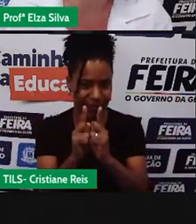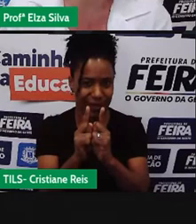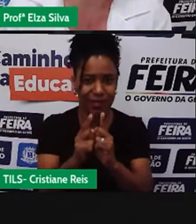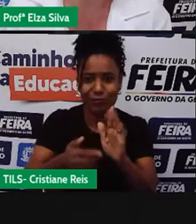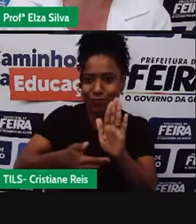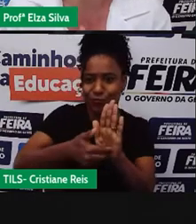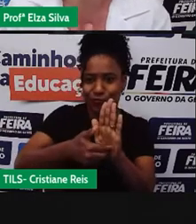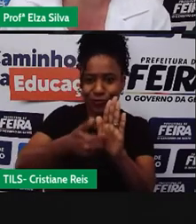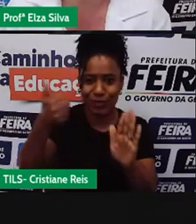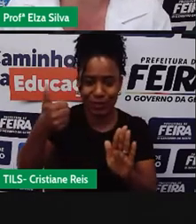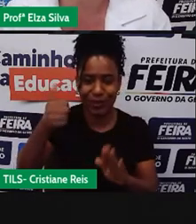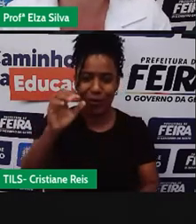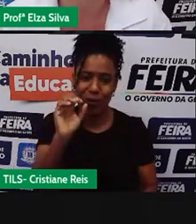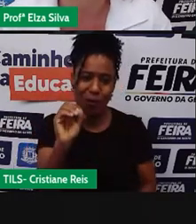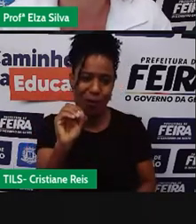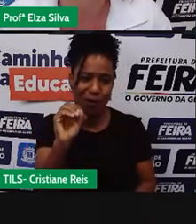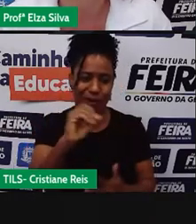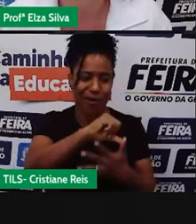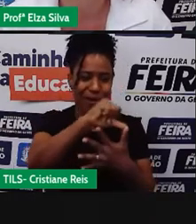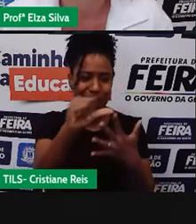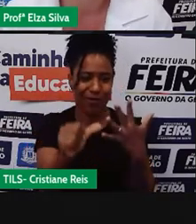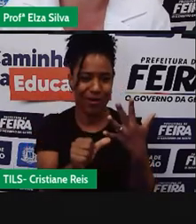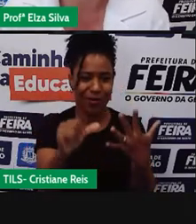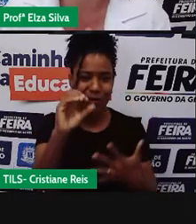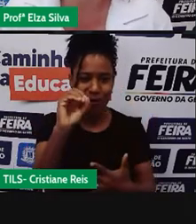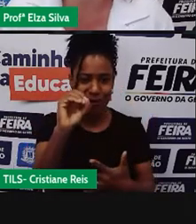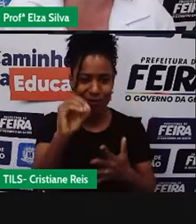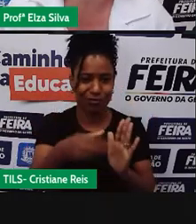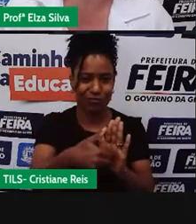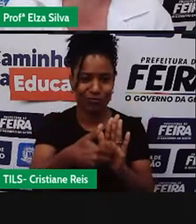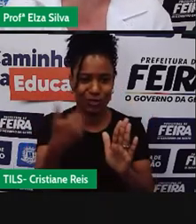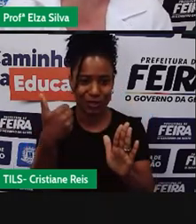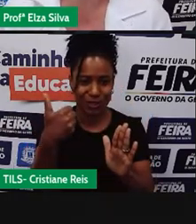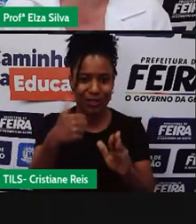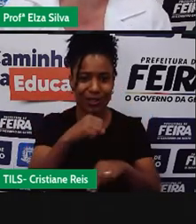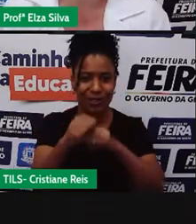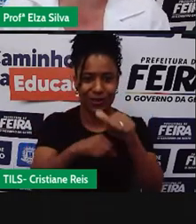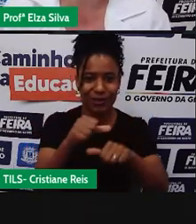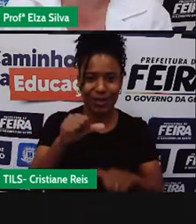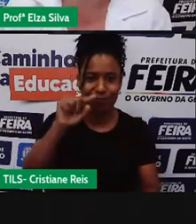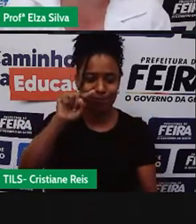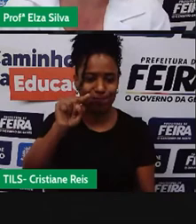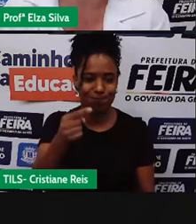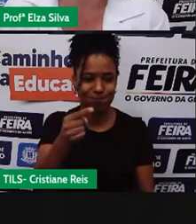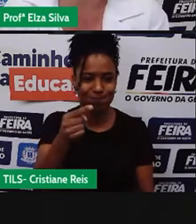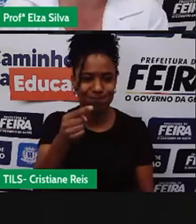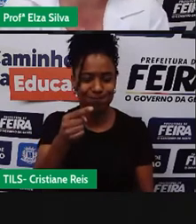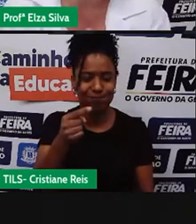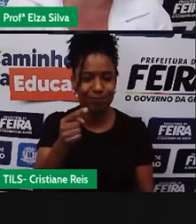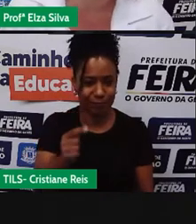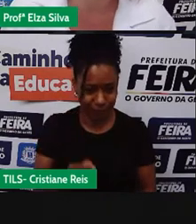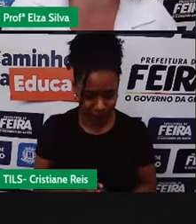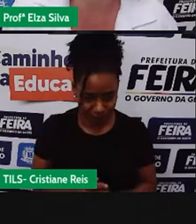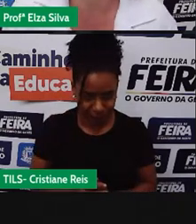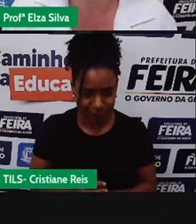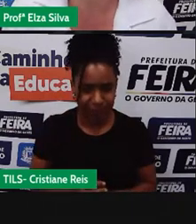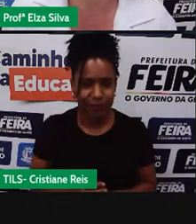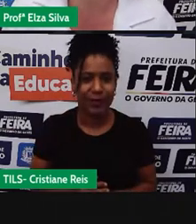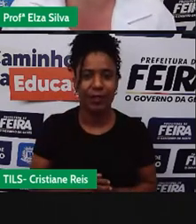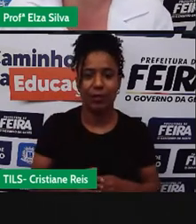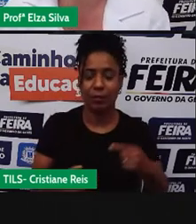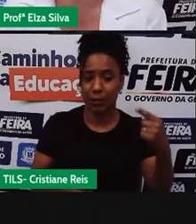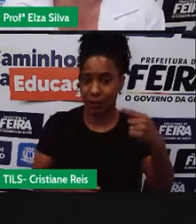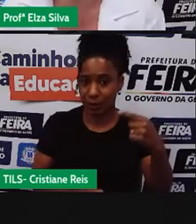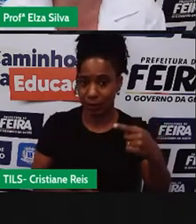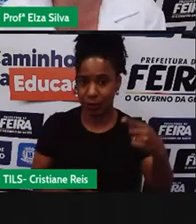O e colocar um apóstrofo. Então, tanto o primeiro exemplo, na sua forma normal, quanto o segundo